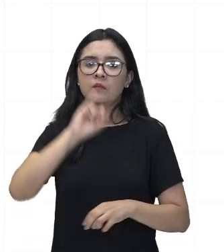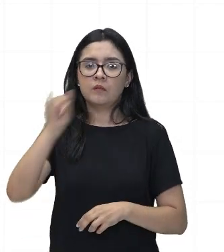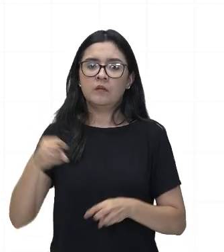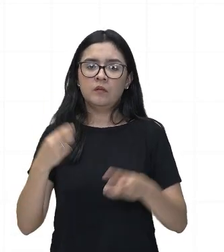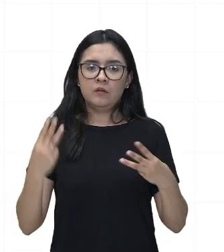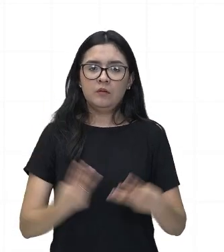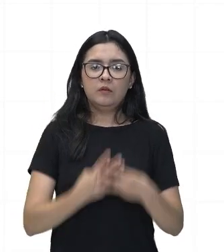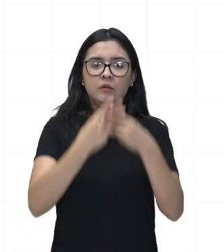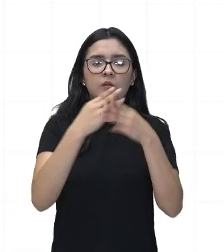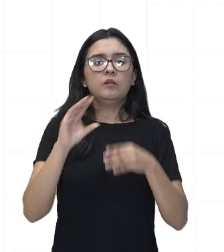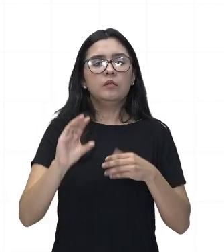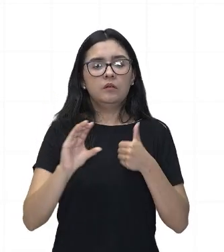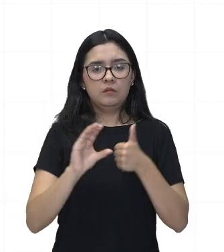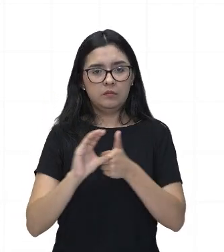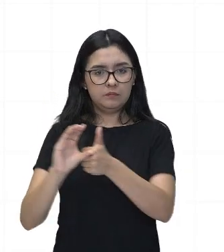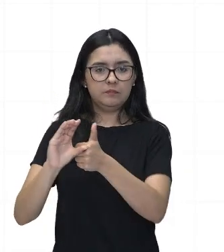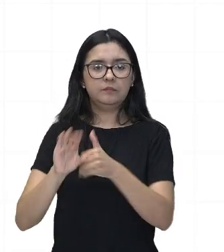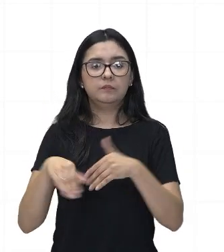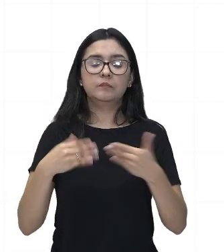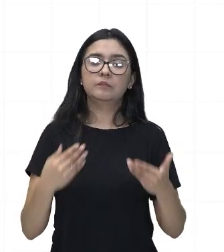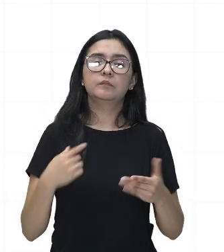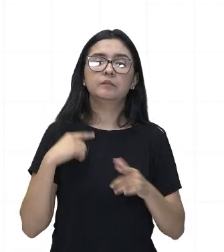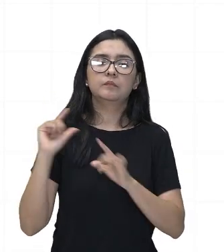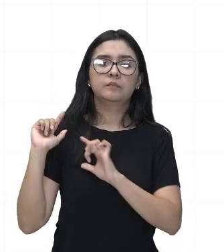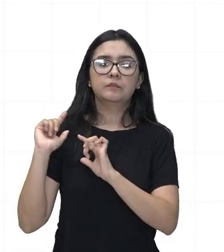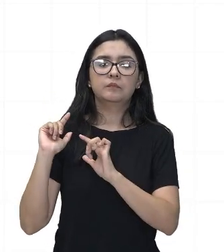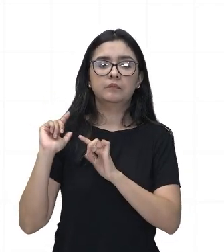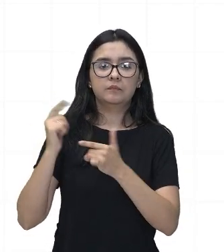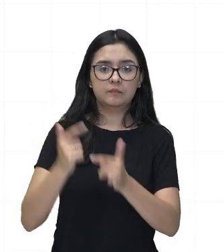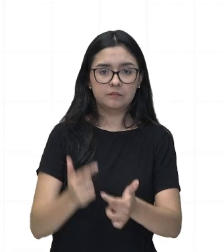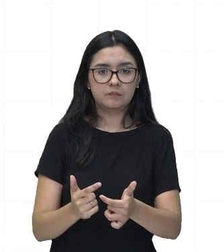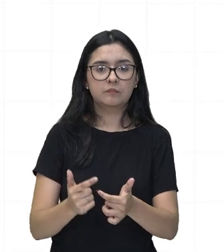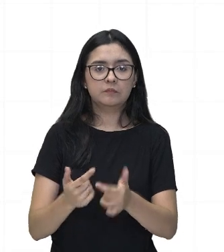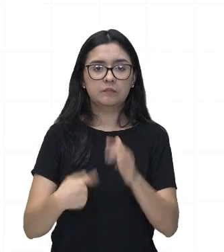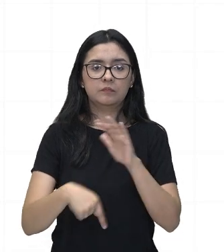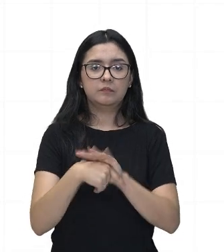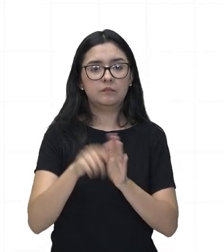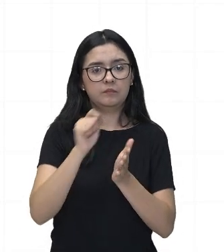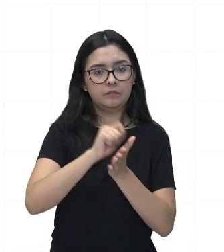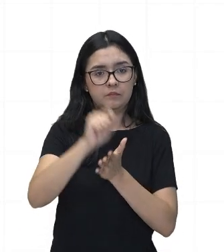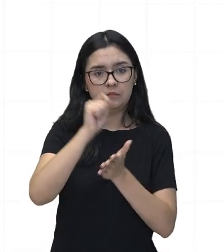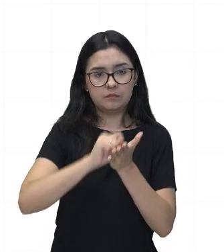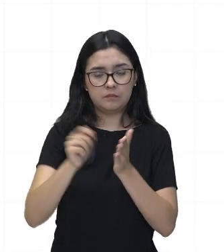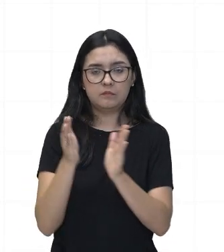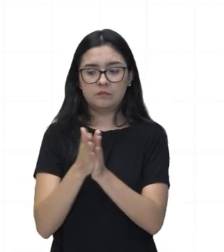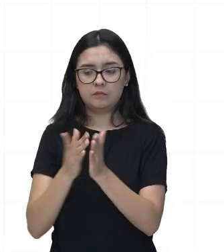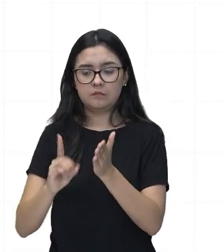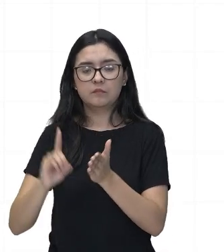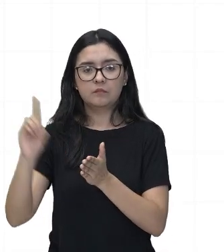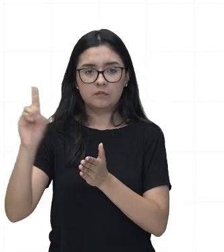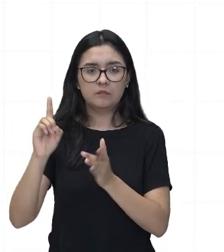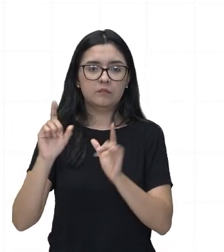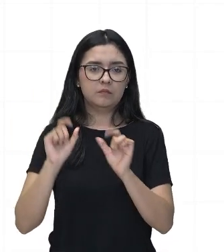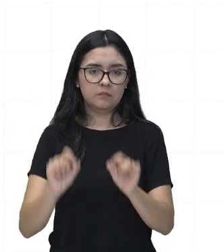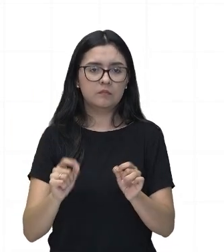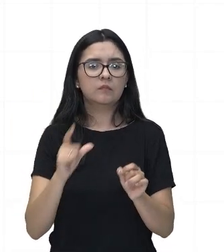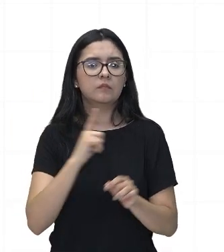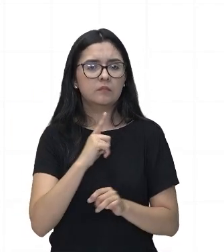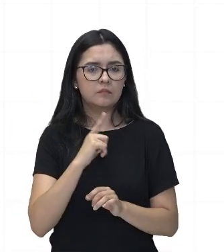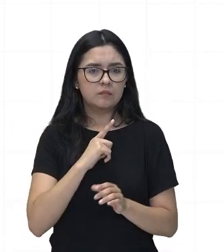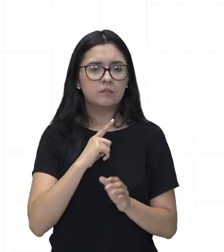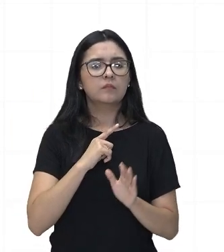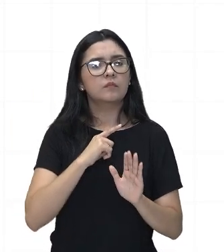Na tradição escrita dessas religiões, na Tanakh e na Bíblia, há várias passagens em que